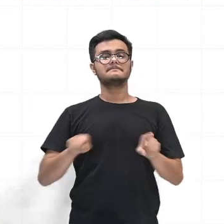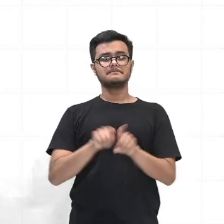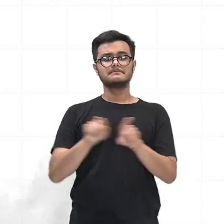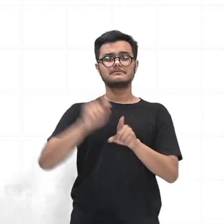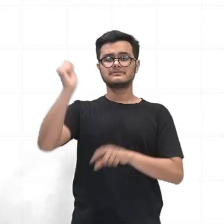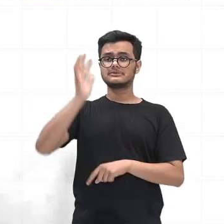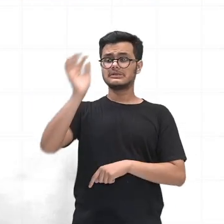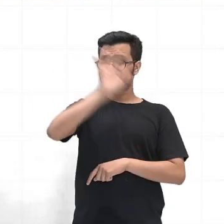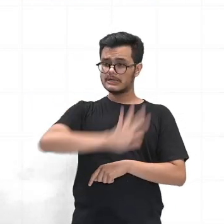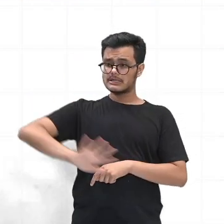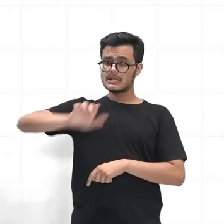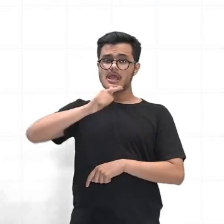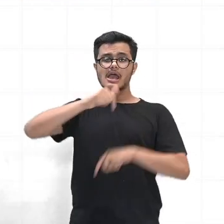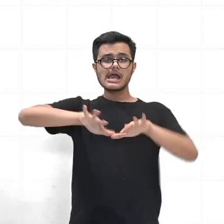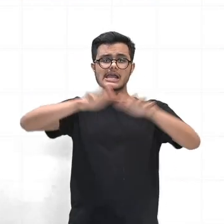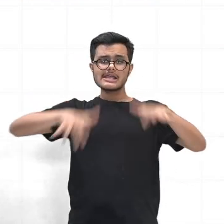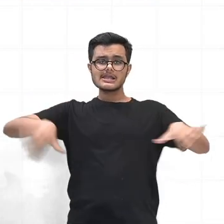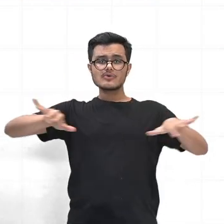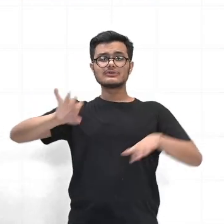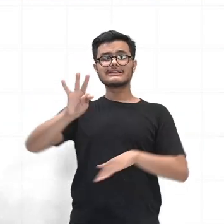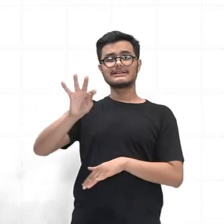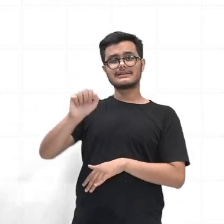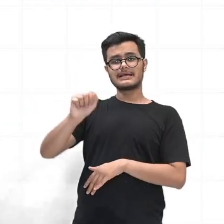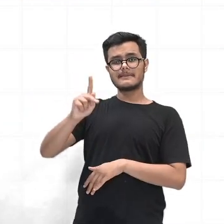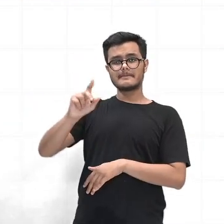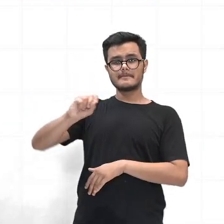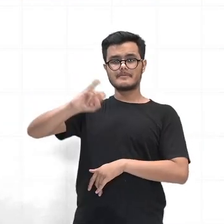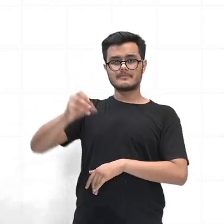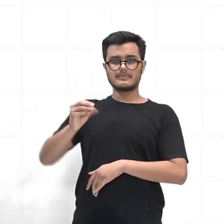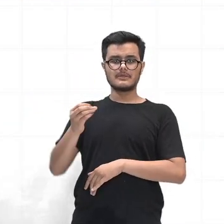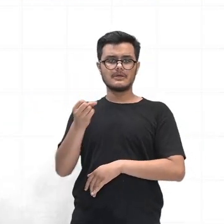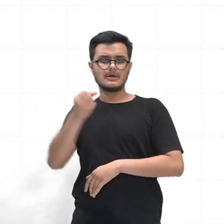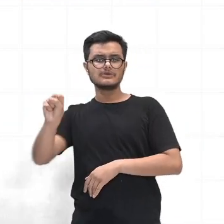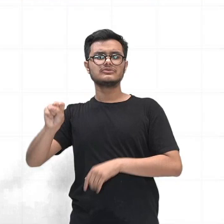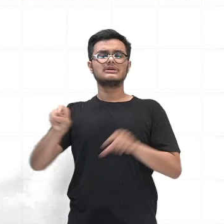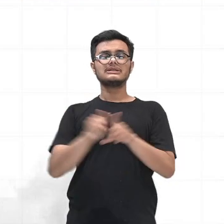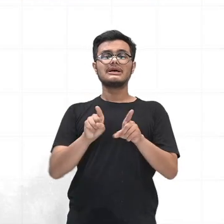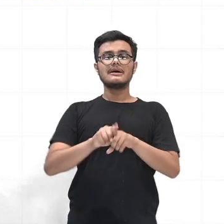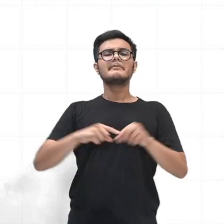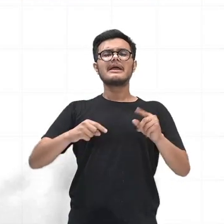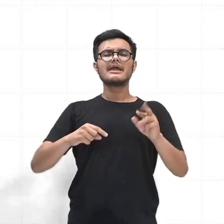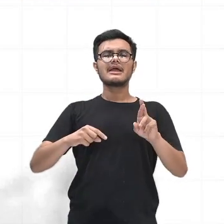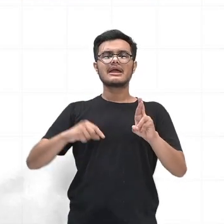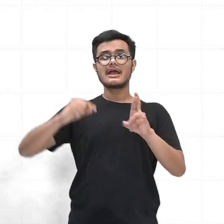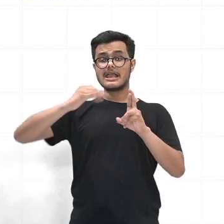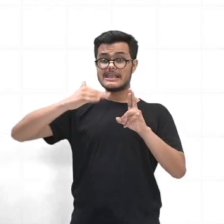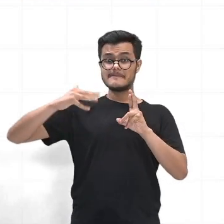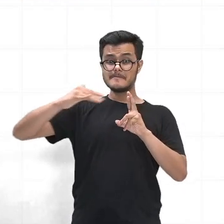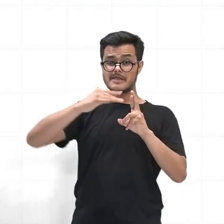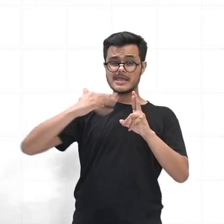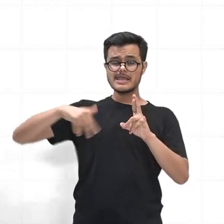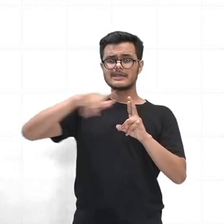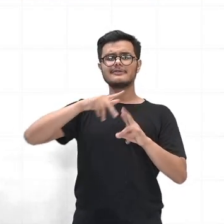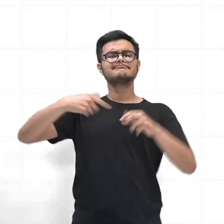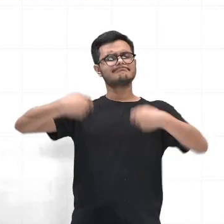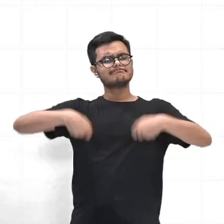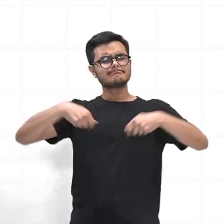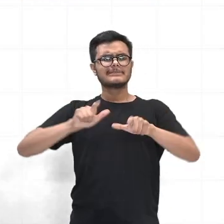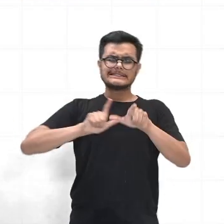rios Tapajós, tradicionalmente eram povos ribeirinhos que dependiam da pesca, caça